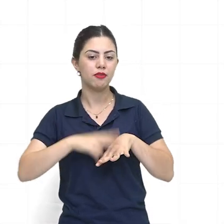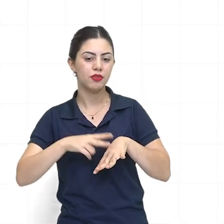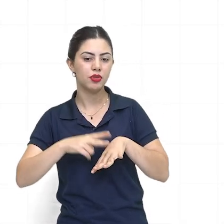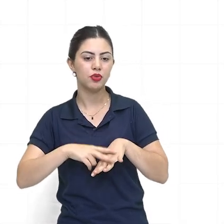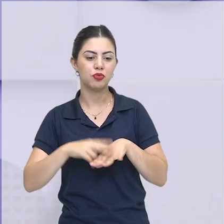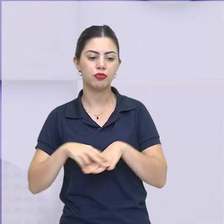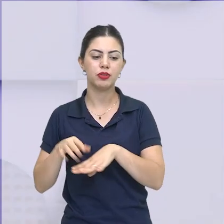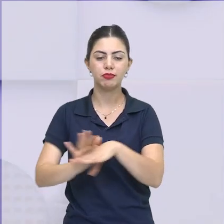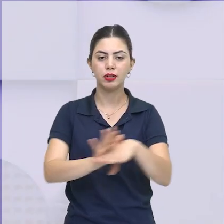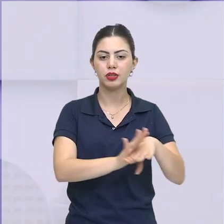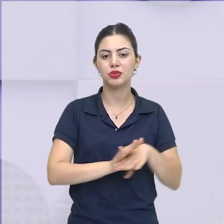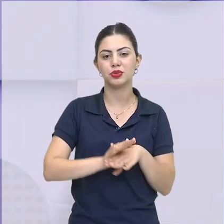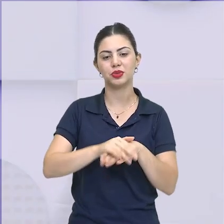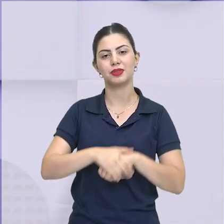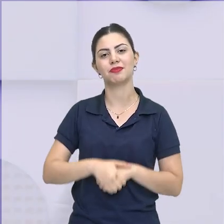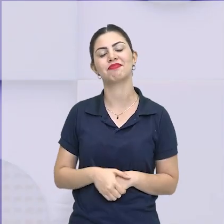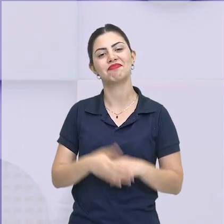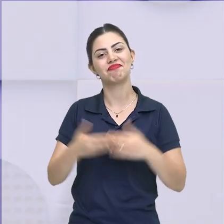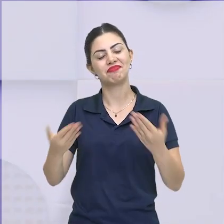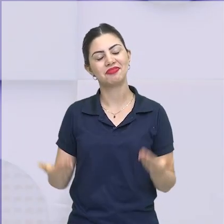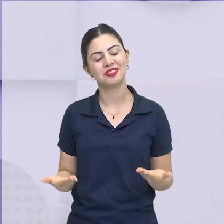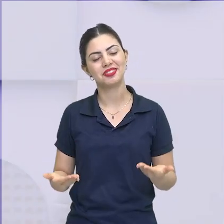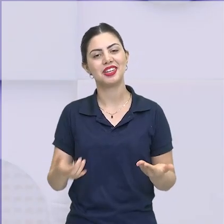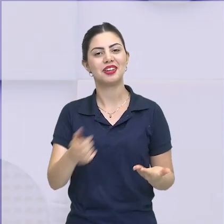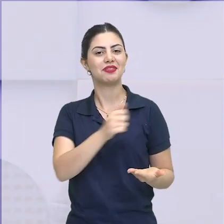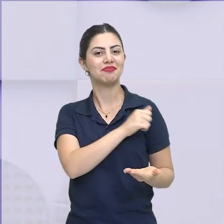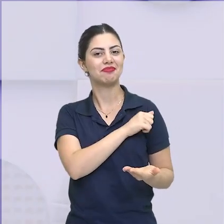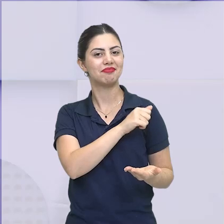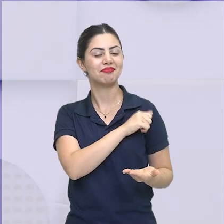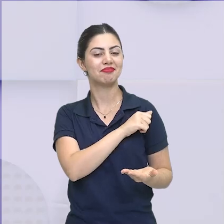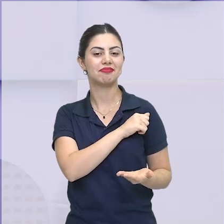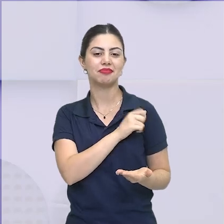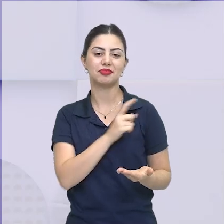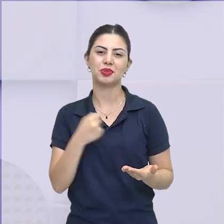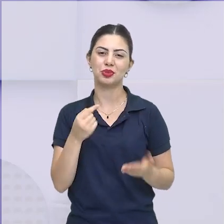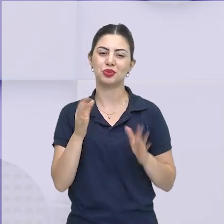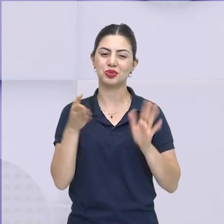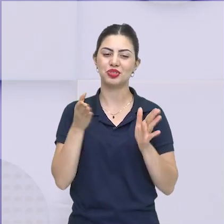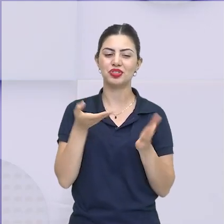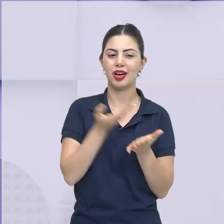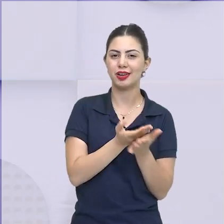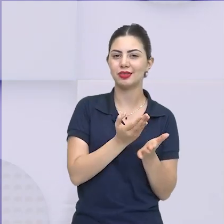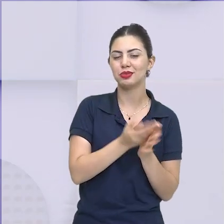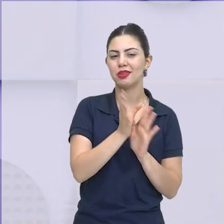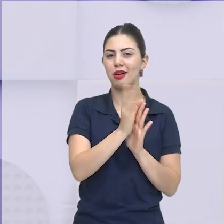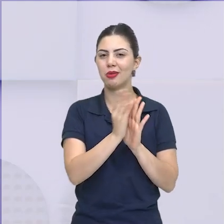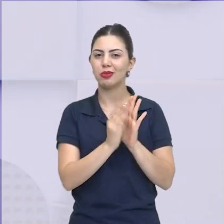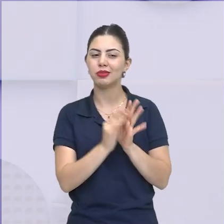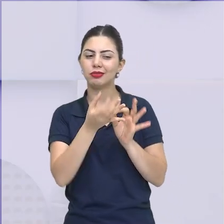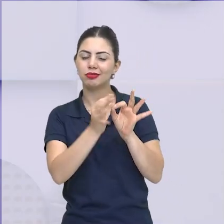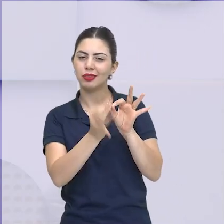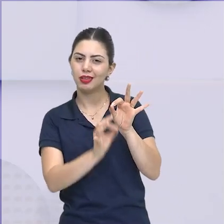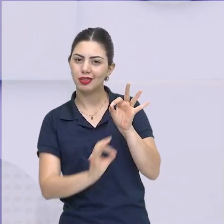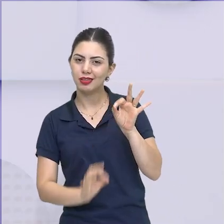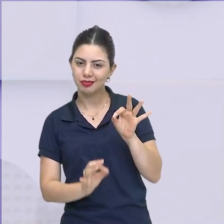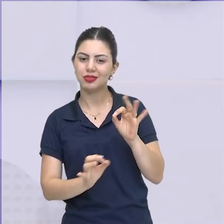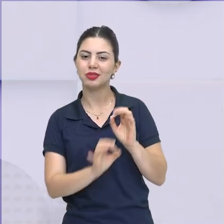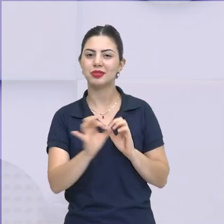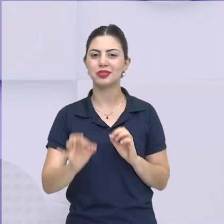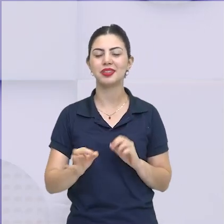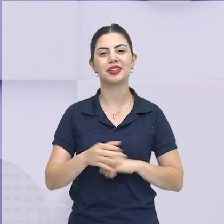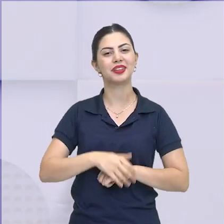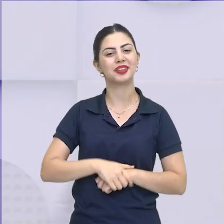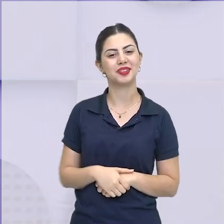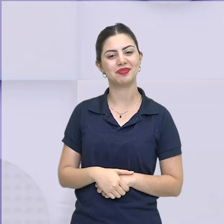perdidos. Por fim, meu caro aluno, minha cara aluna, depois que a gente passou por toda essa caminhada,